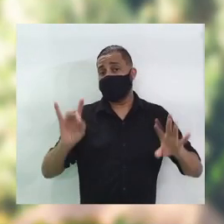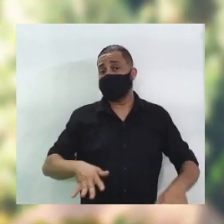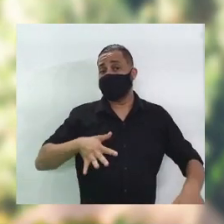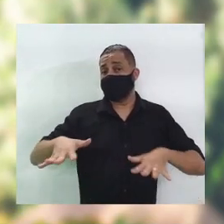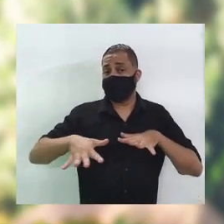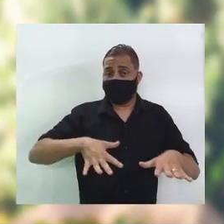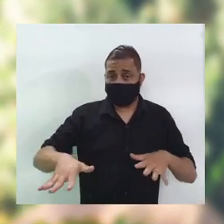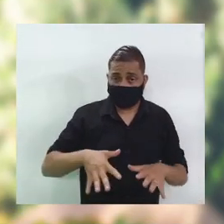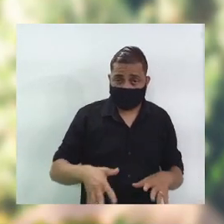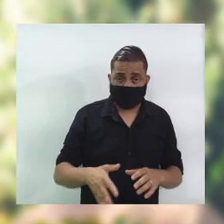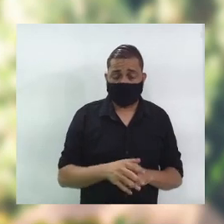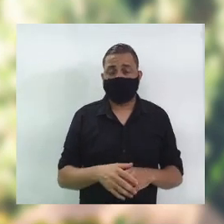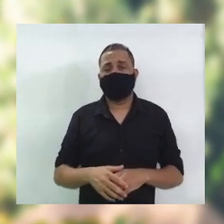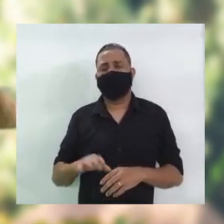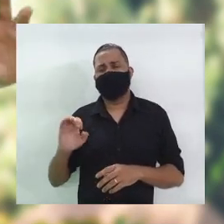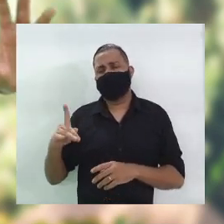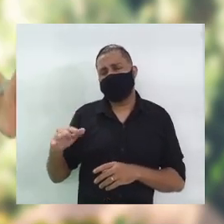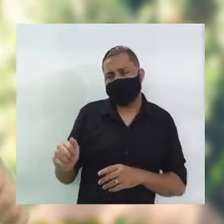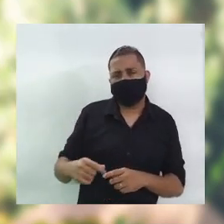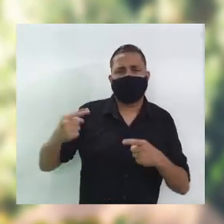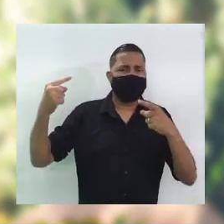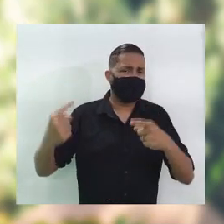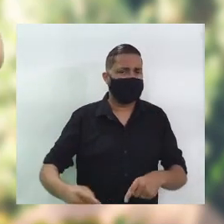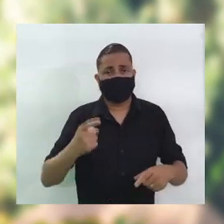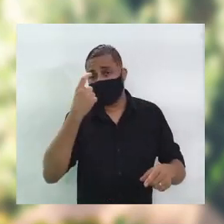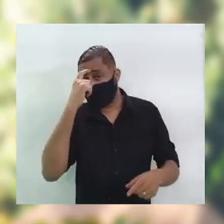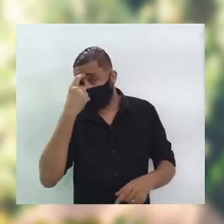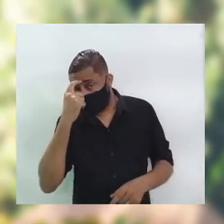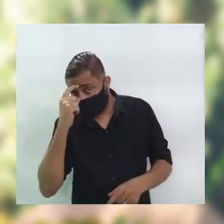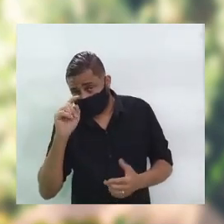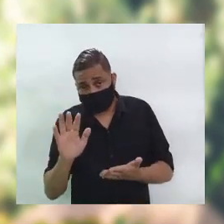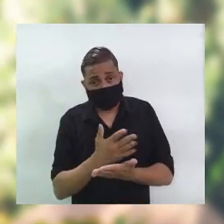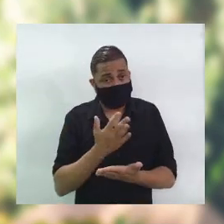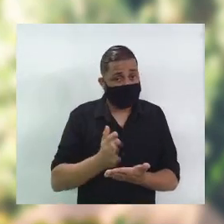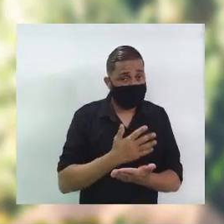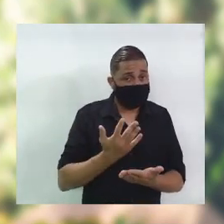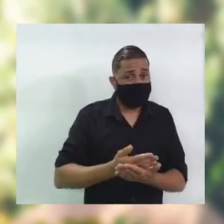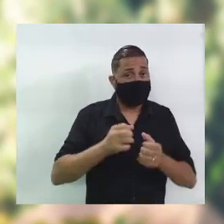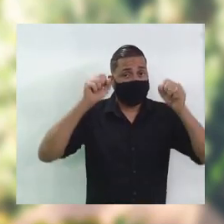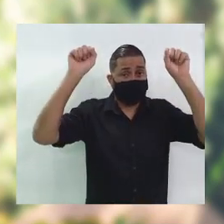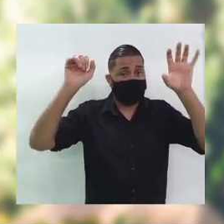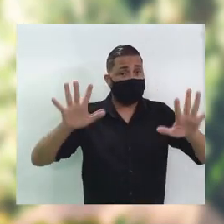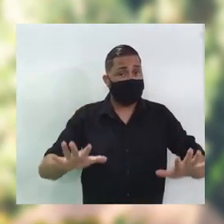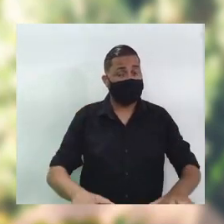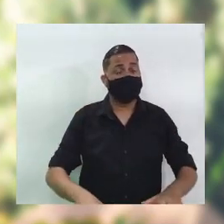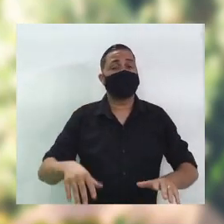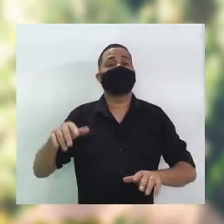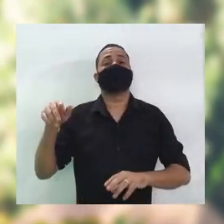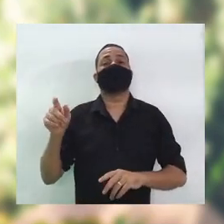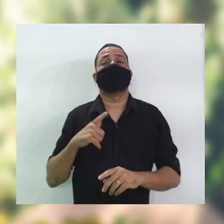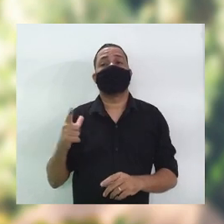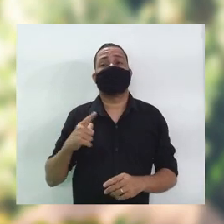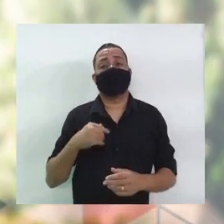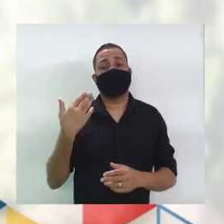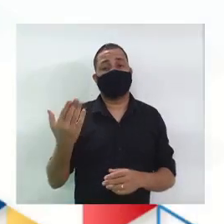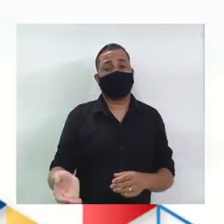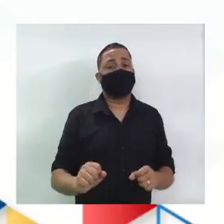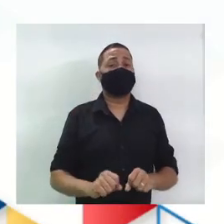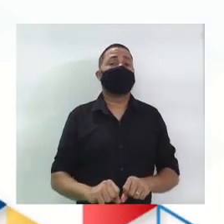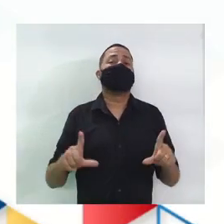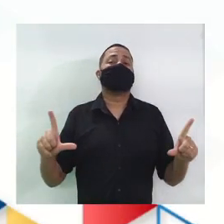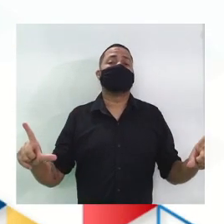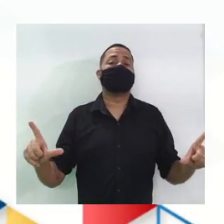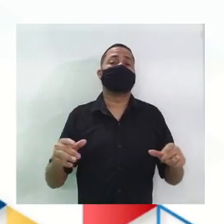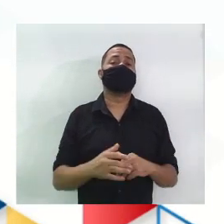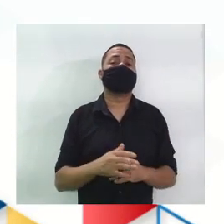Krishna, a batalha, a Índia, o livro sagrado, conhecer, e trago na tela aqui,